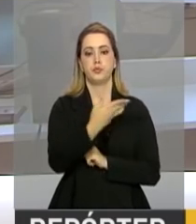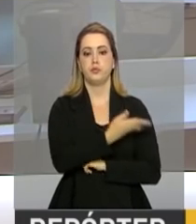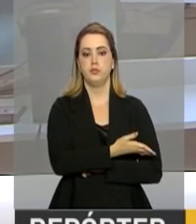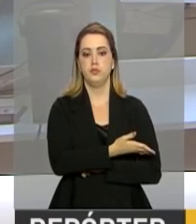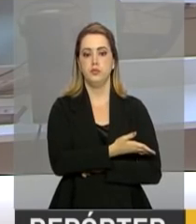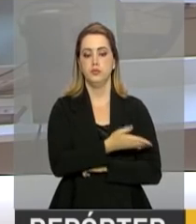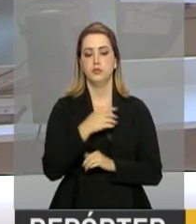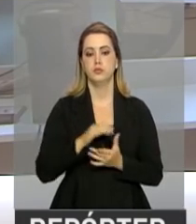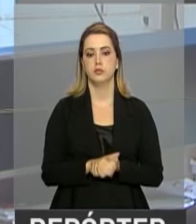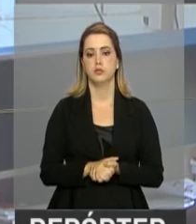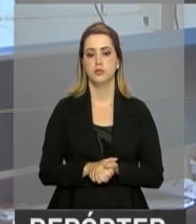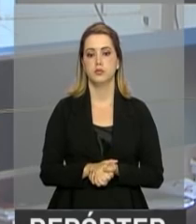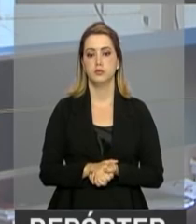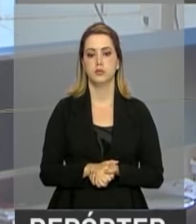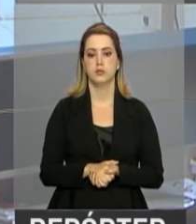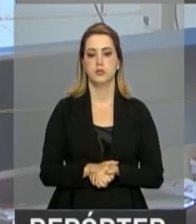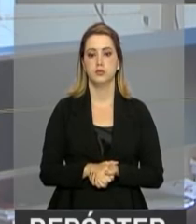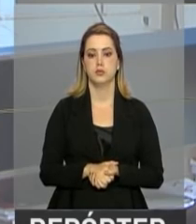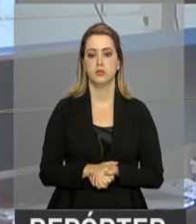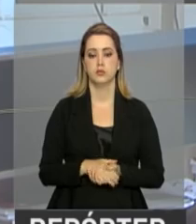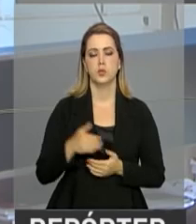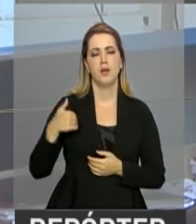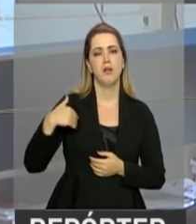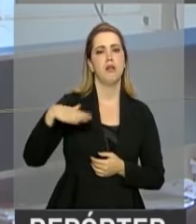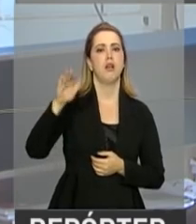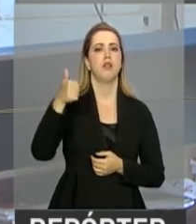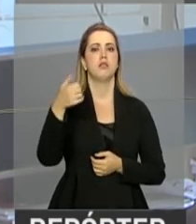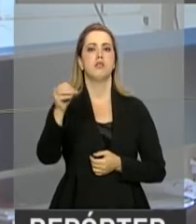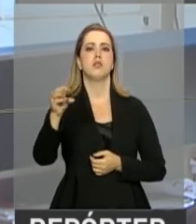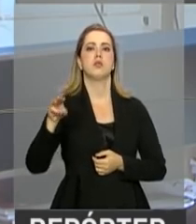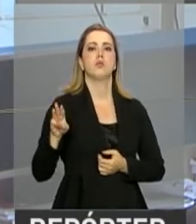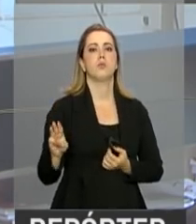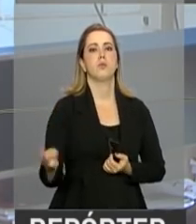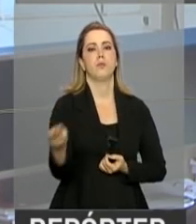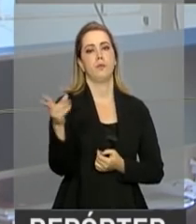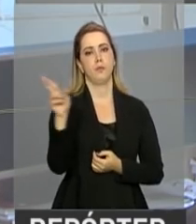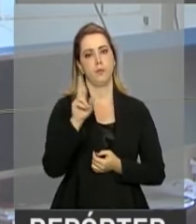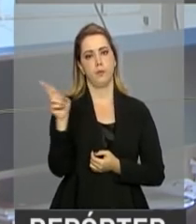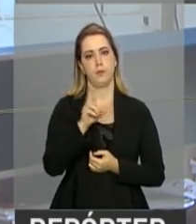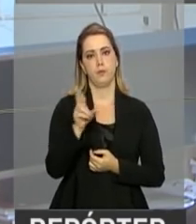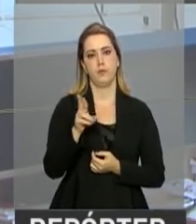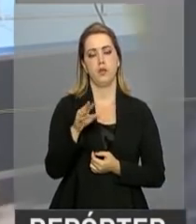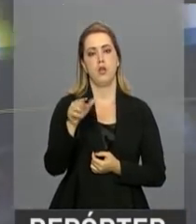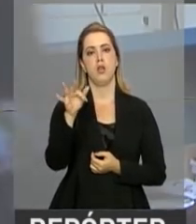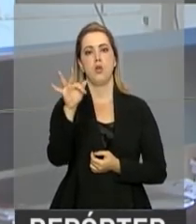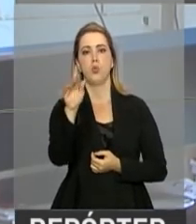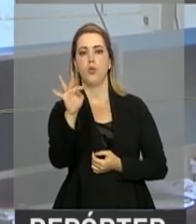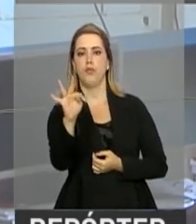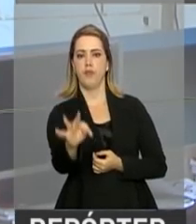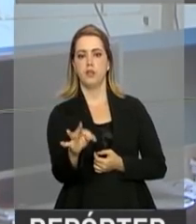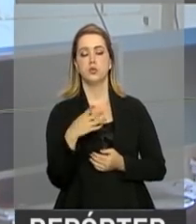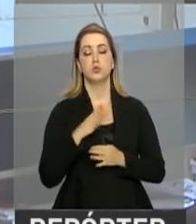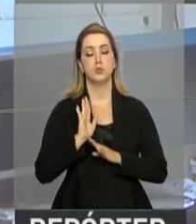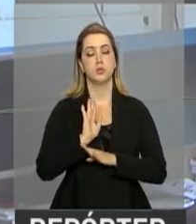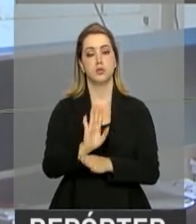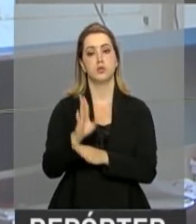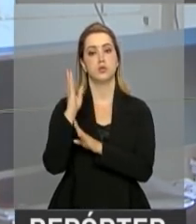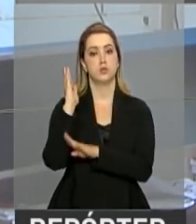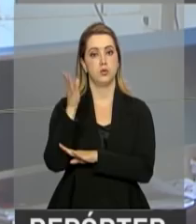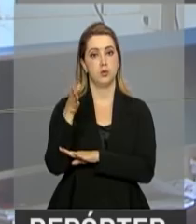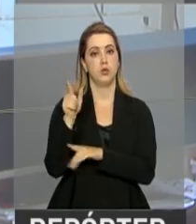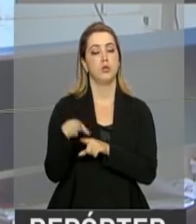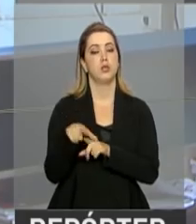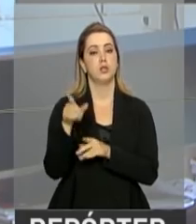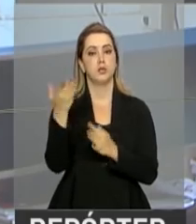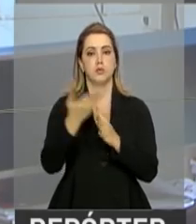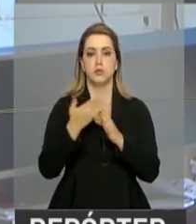sobre o adiamento. Mais 100 milhões de reais do Fundo de Amparo ao Trabalhador para os taxistas. A ideia é financiar a compra